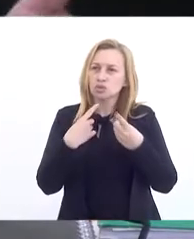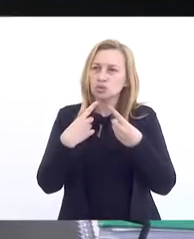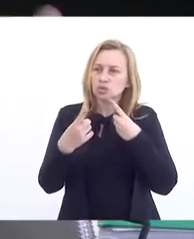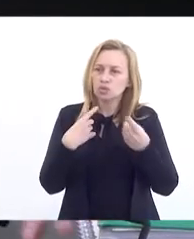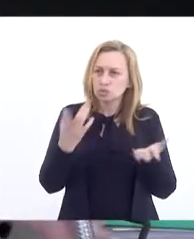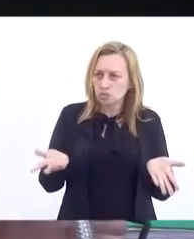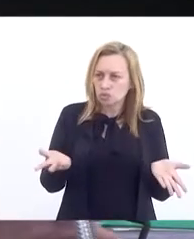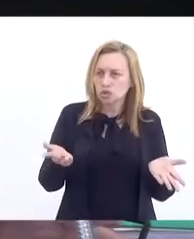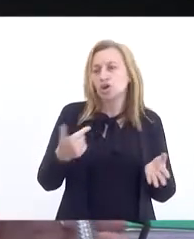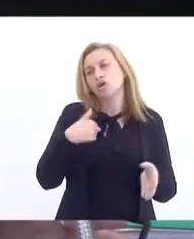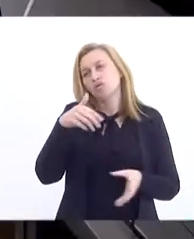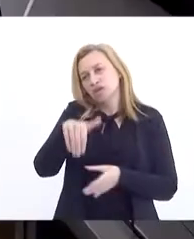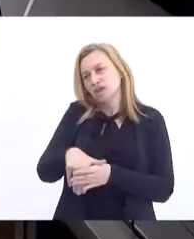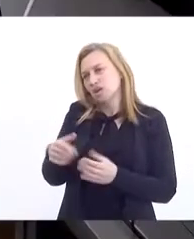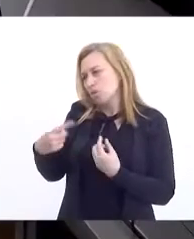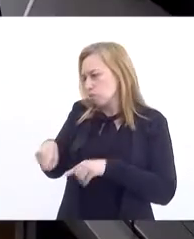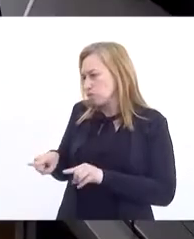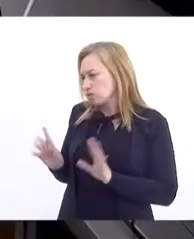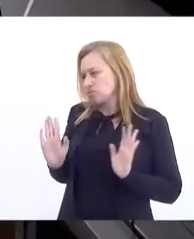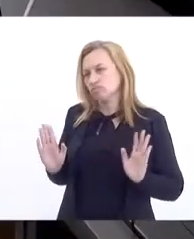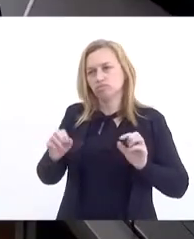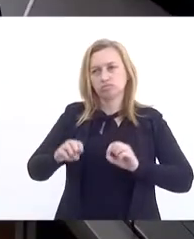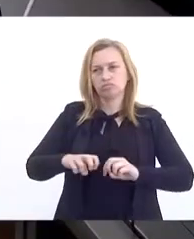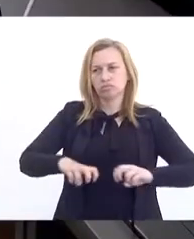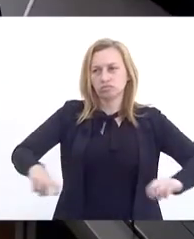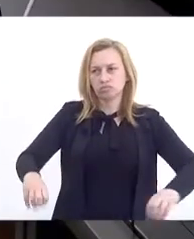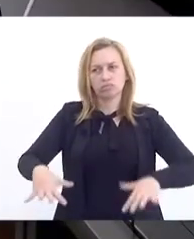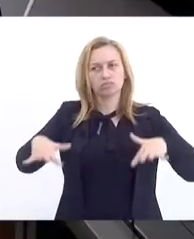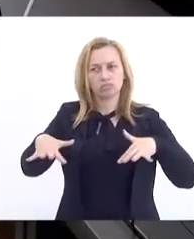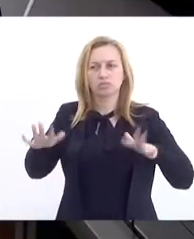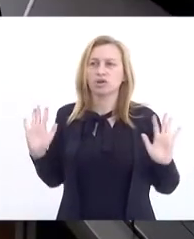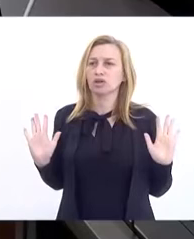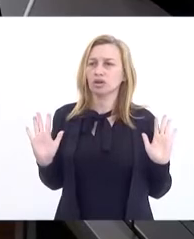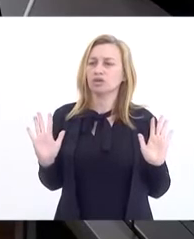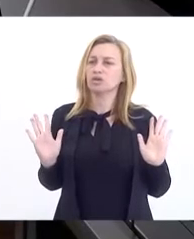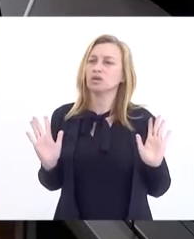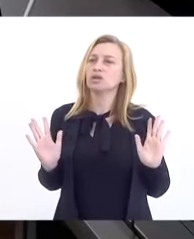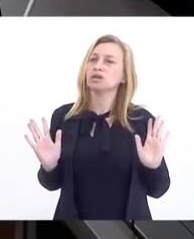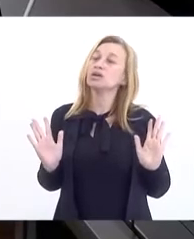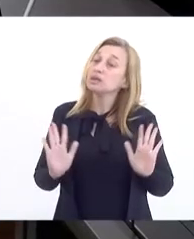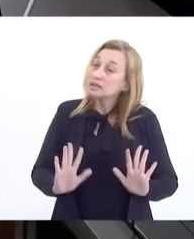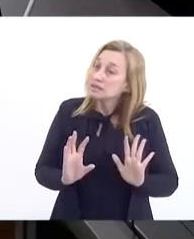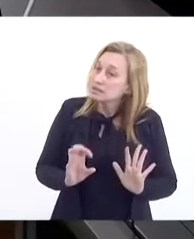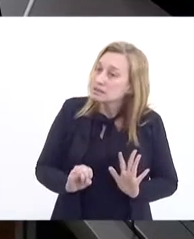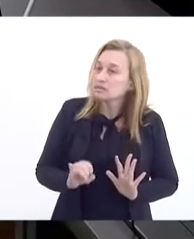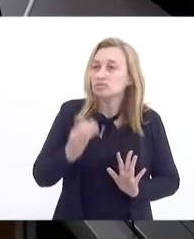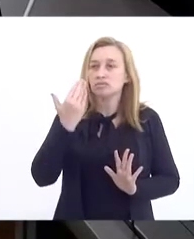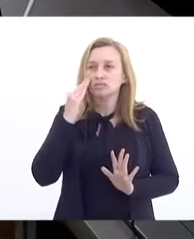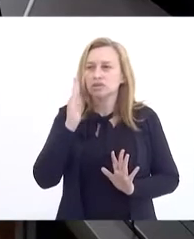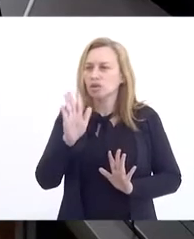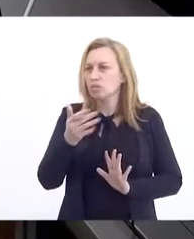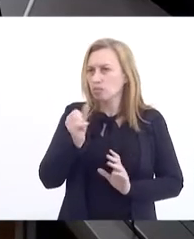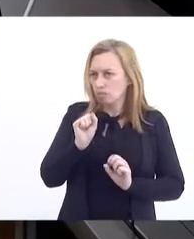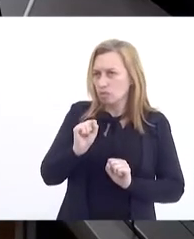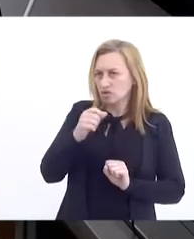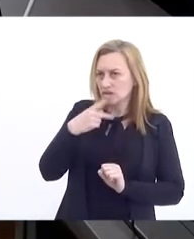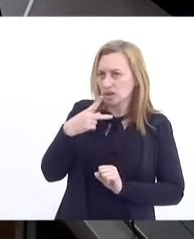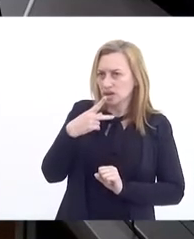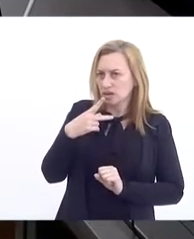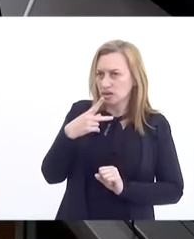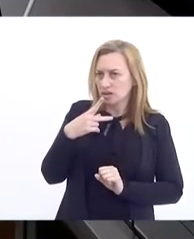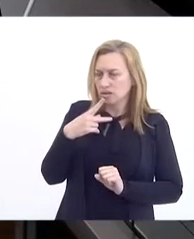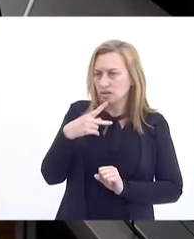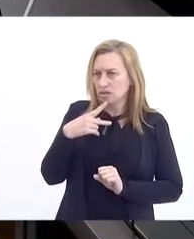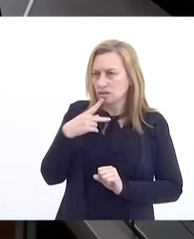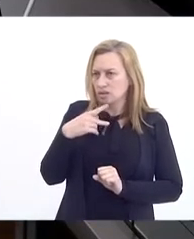aí eu votaria contra. Estou sendo honesto na minha colocação, mas já que esse entendimento me permite uma parte predominou aqui, eu mudo meu